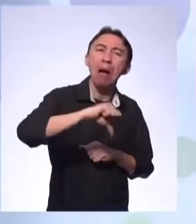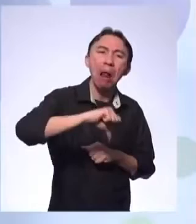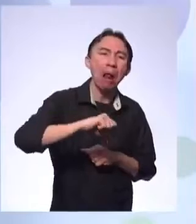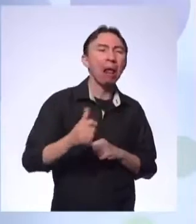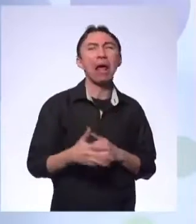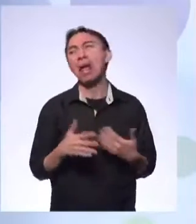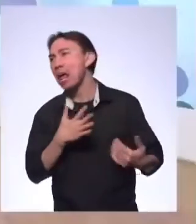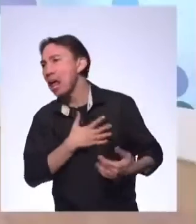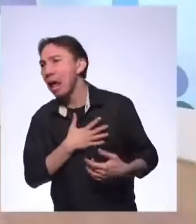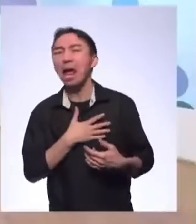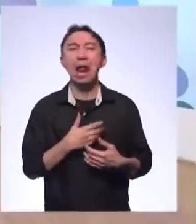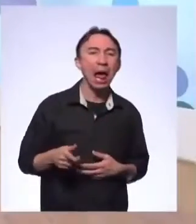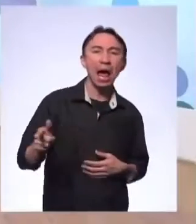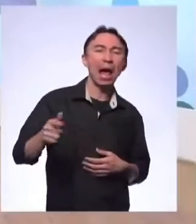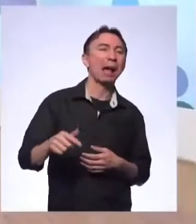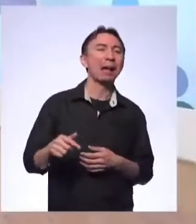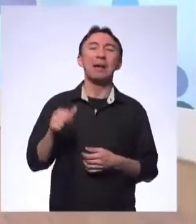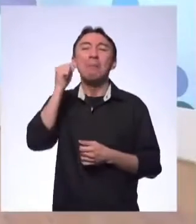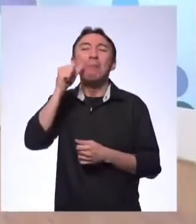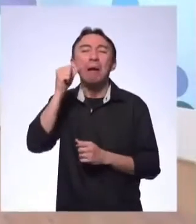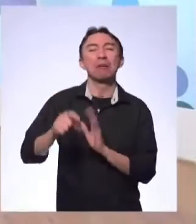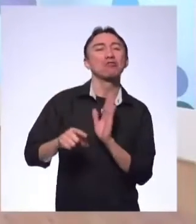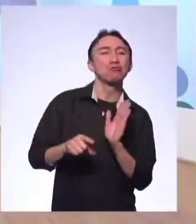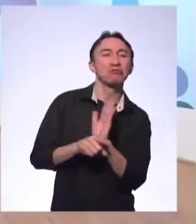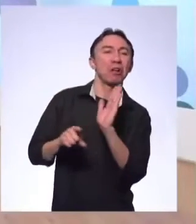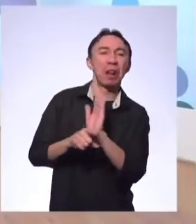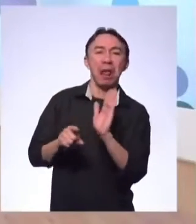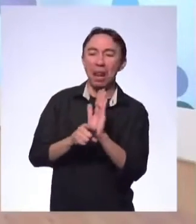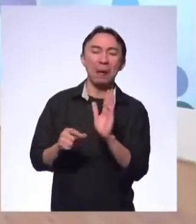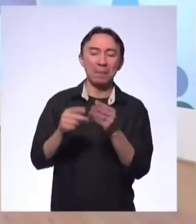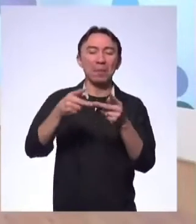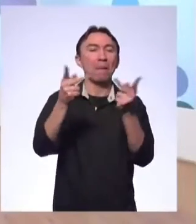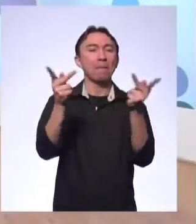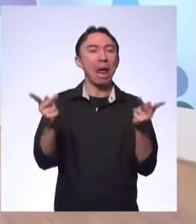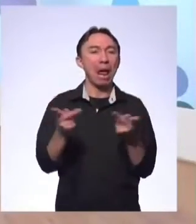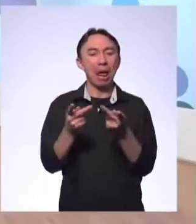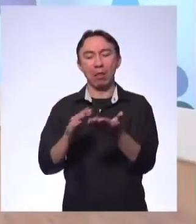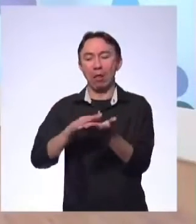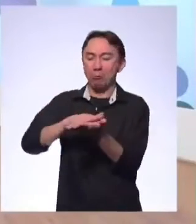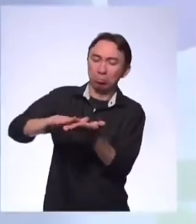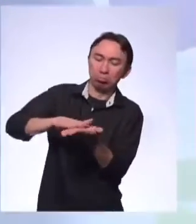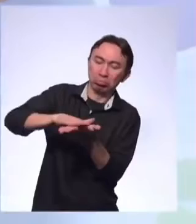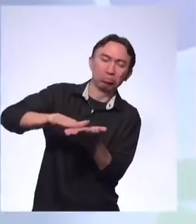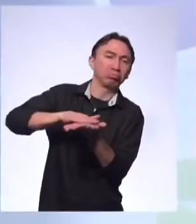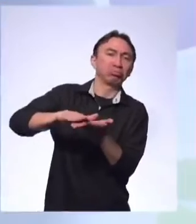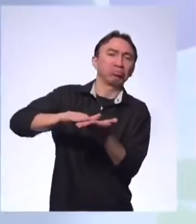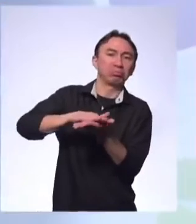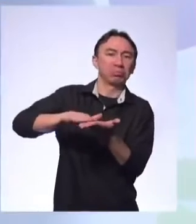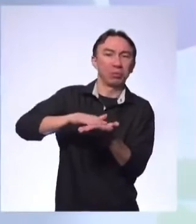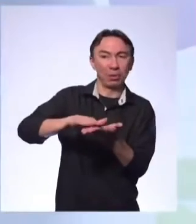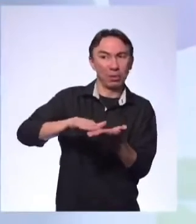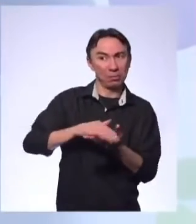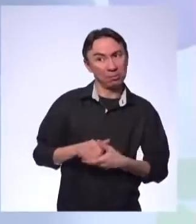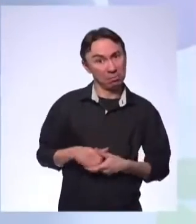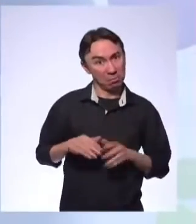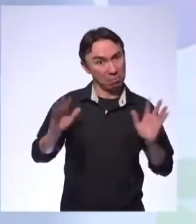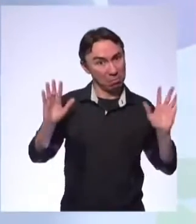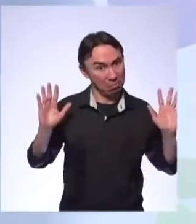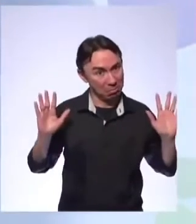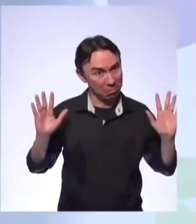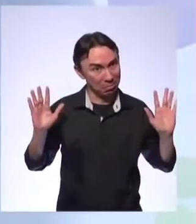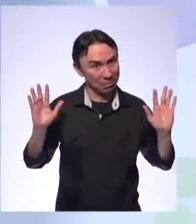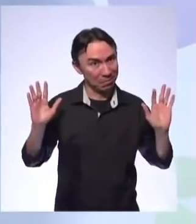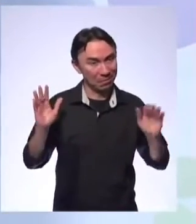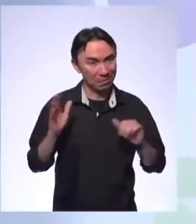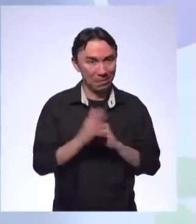louça mamãe conhecido por isso da Mônica Ai que bom é mané mas isso pode ser refutável porque